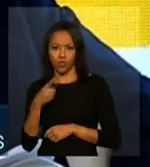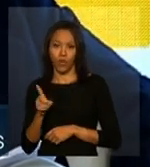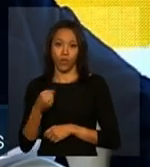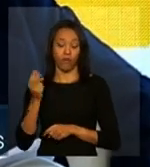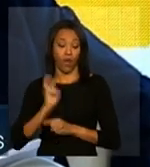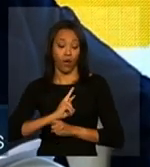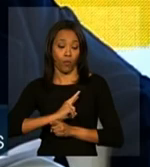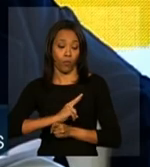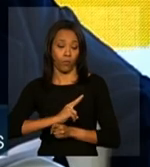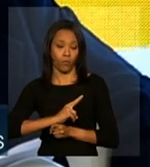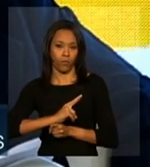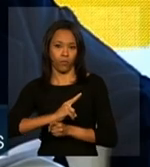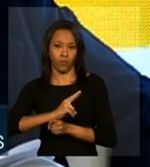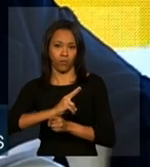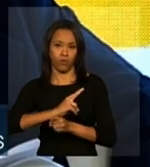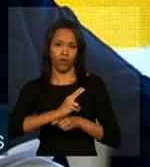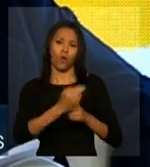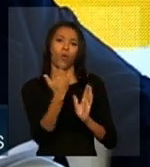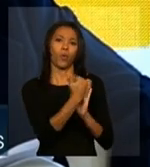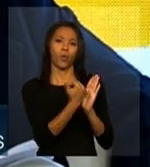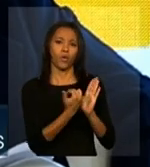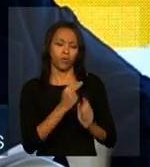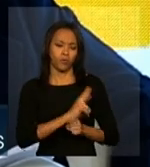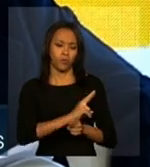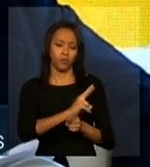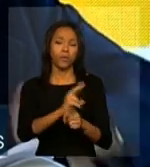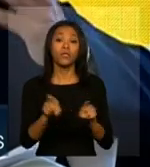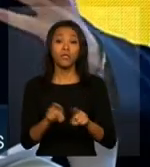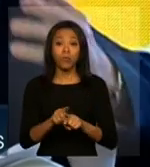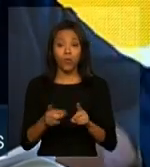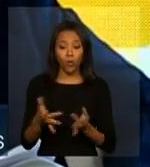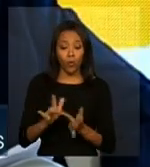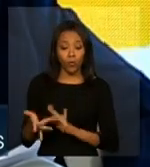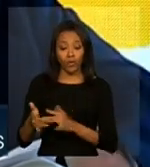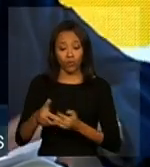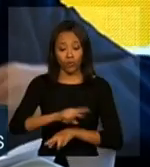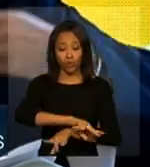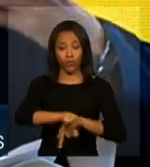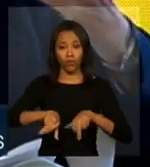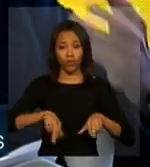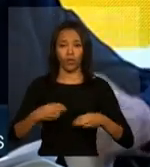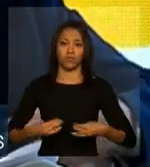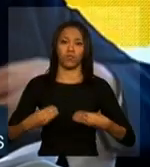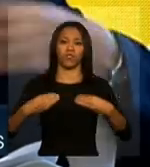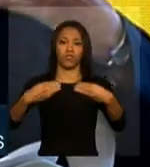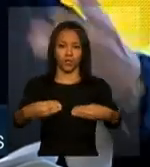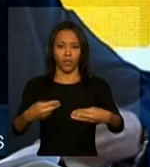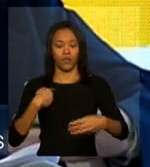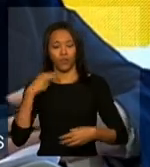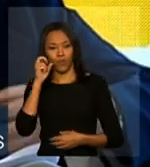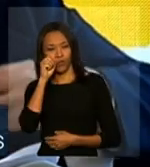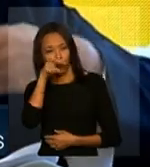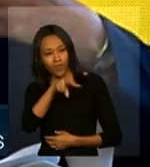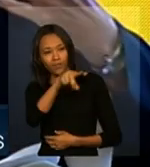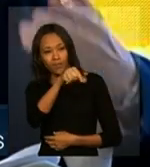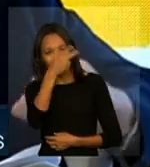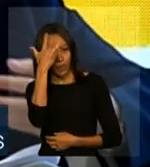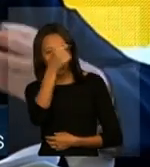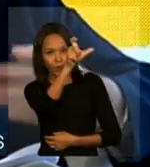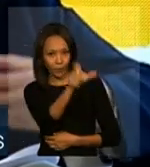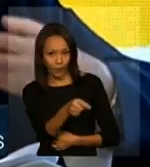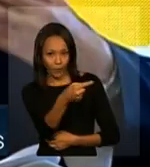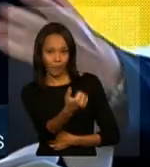da participação de diferentes ministérios. Eu estou vendo Márcia Lopes, e ela acompanhou com a gente